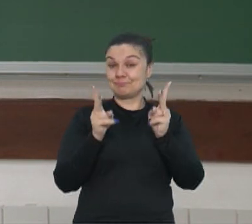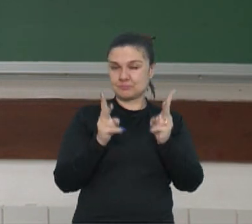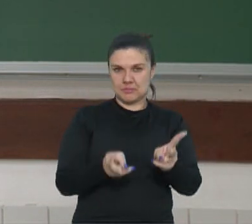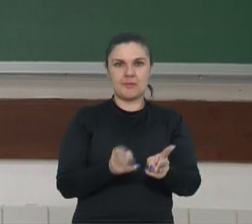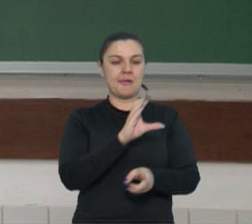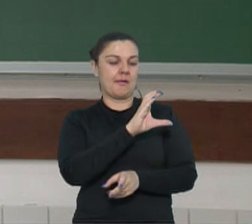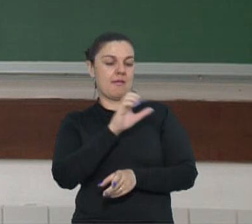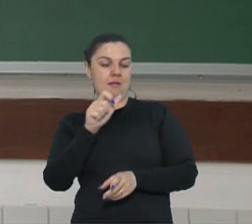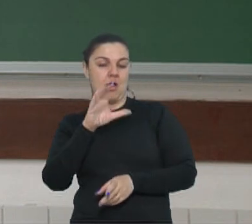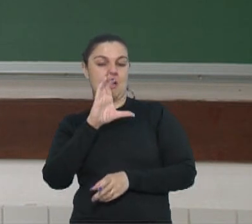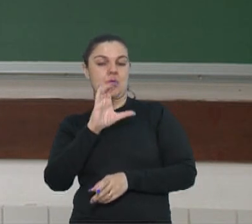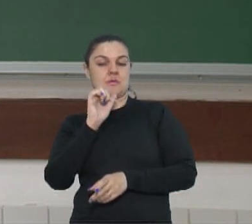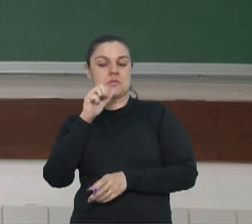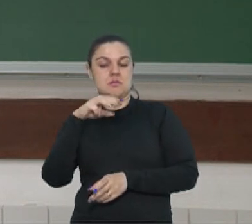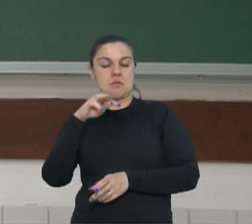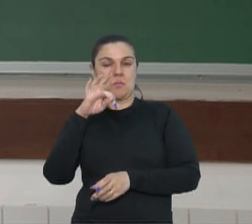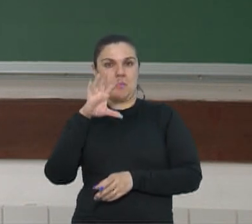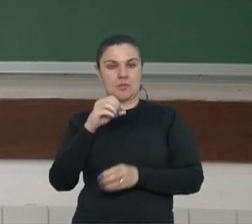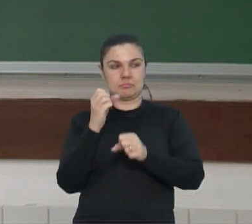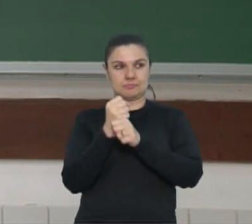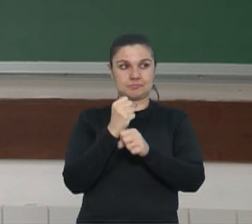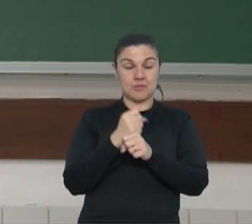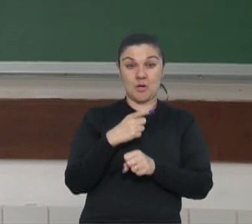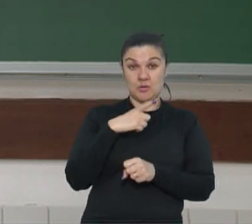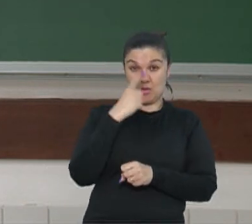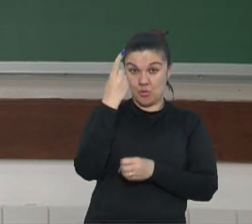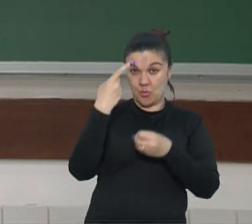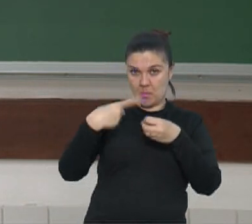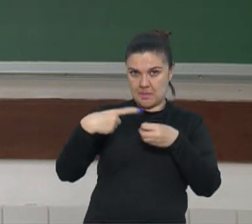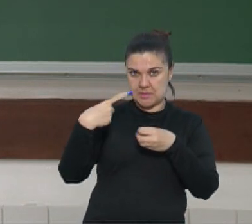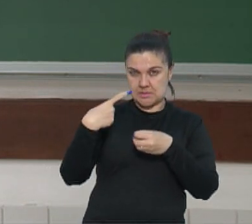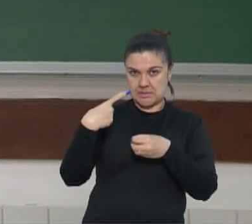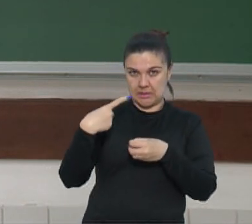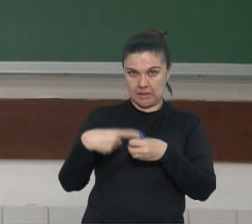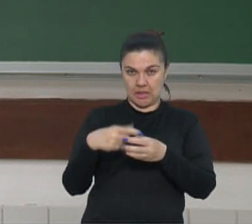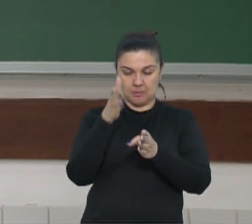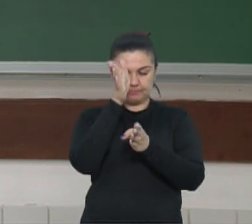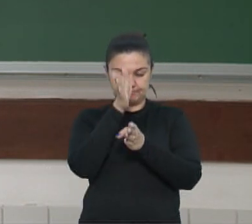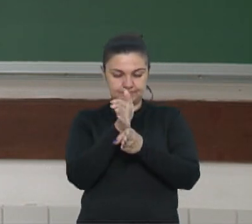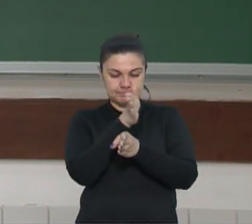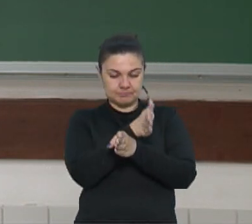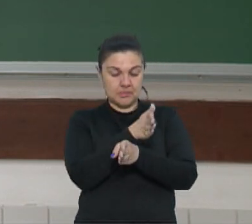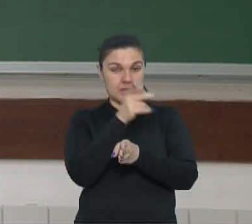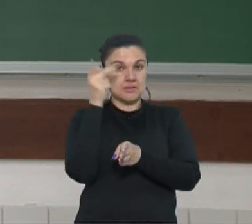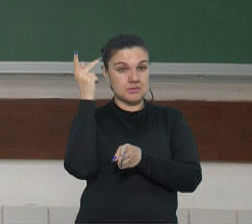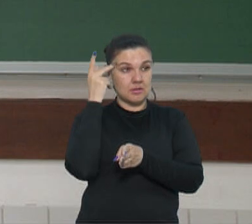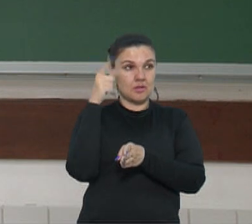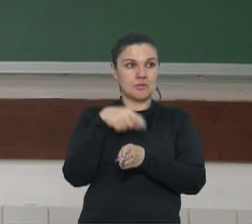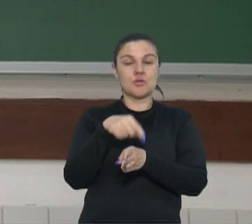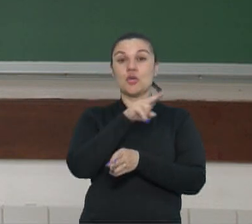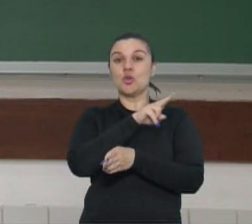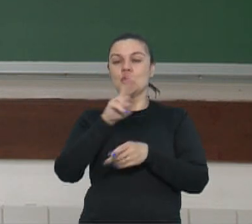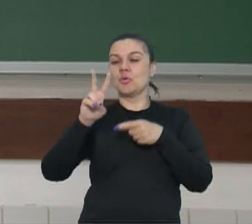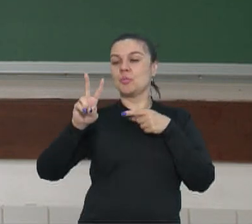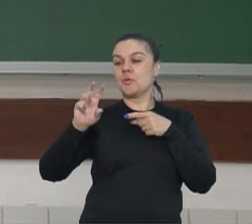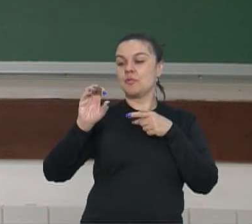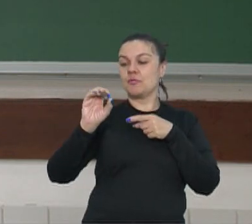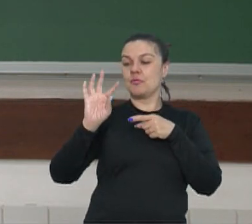cal e cimento. E, inclusive, tem uma cidade ali em São Paulo, muito próxima da divisa do Paraná, que chama-se